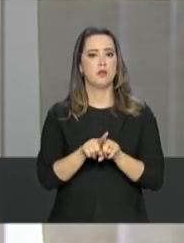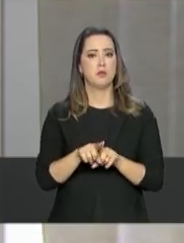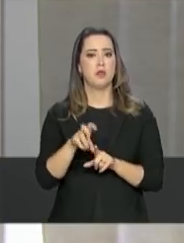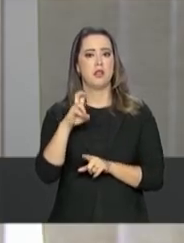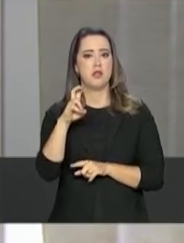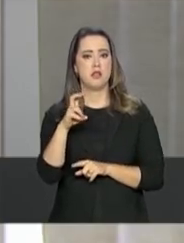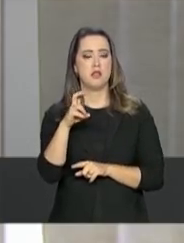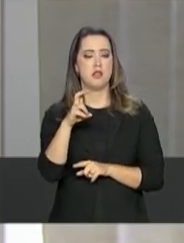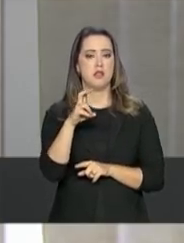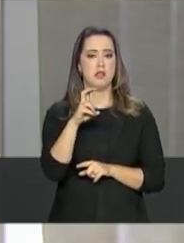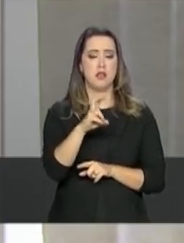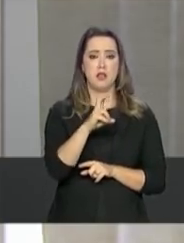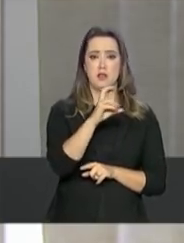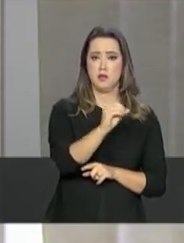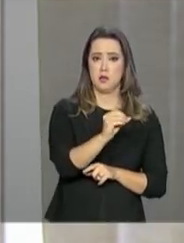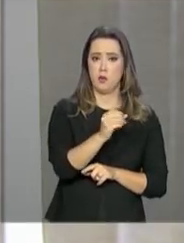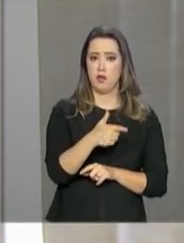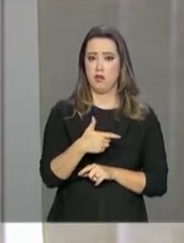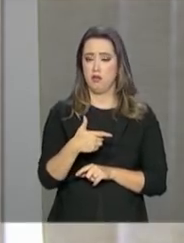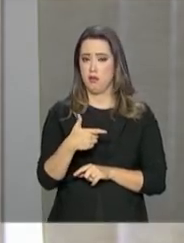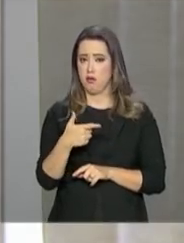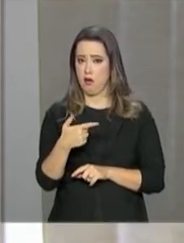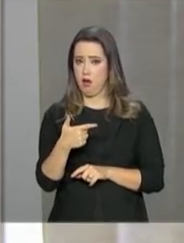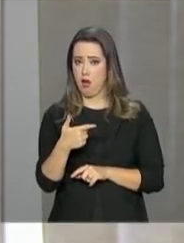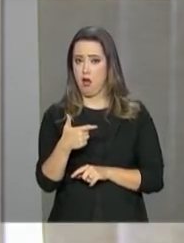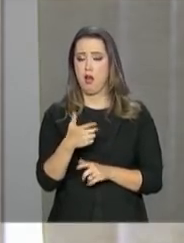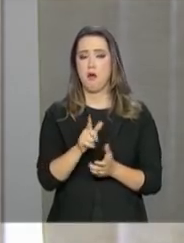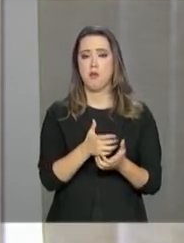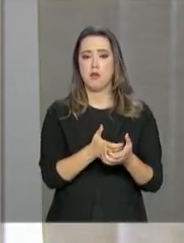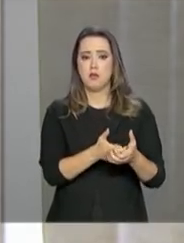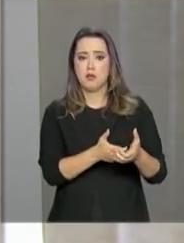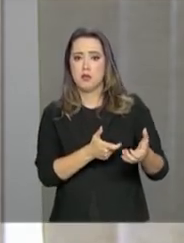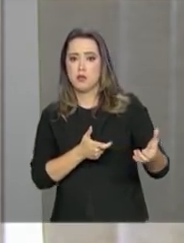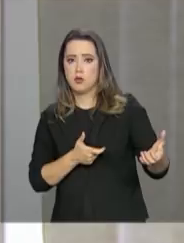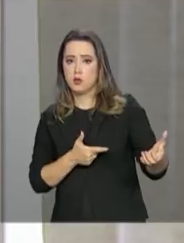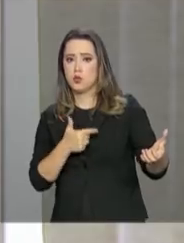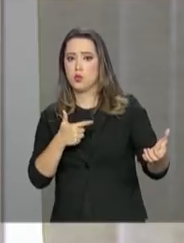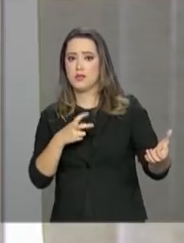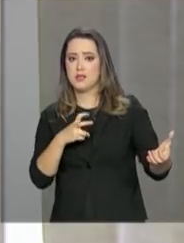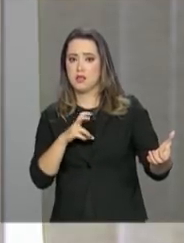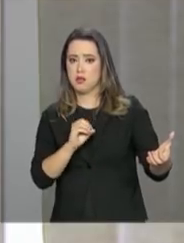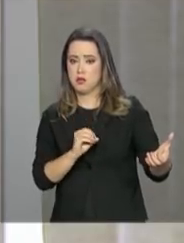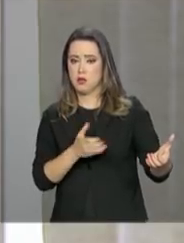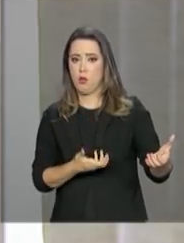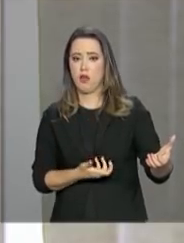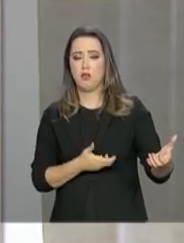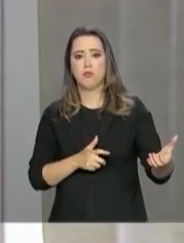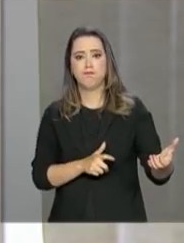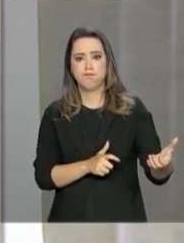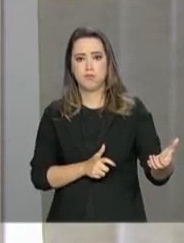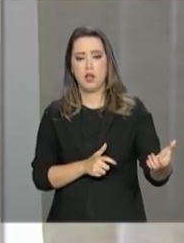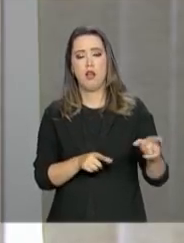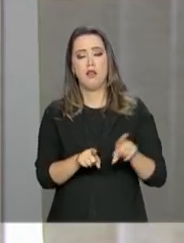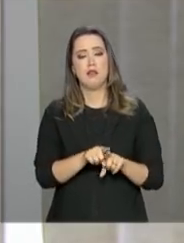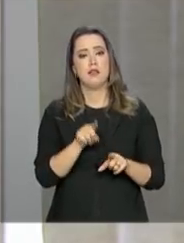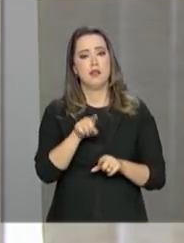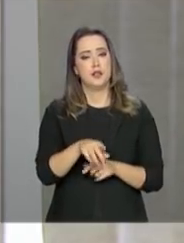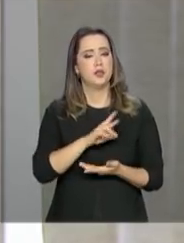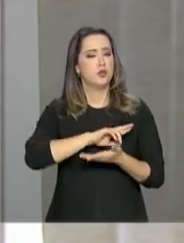armas curtas 284 armas longas 54 mil munições apreendidas